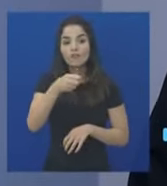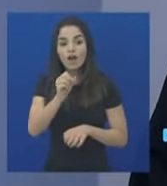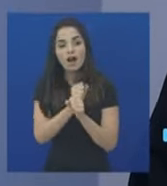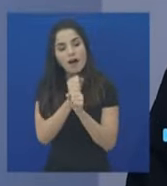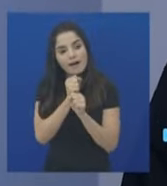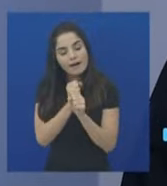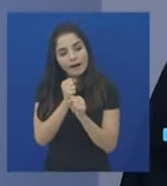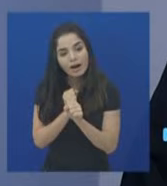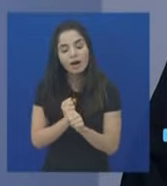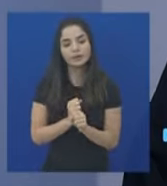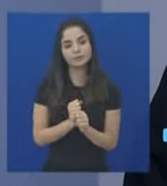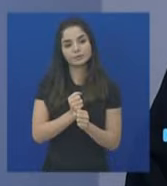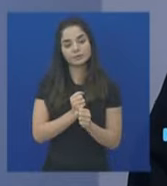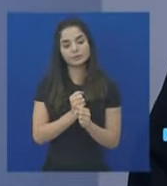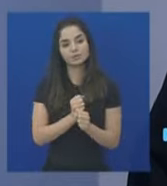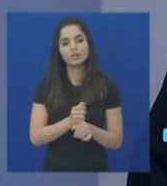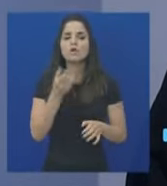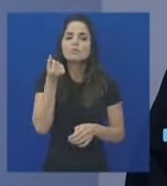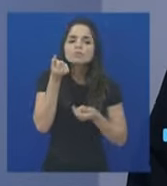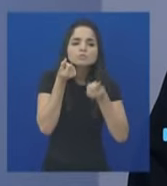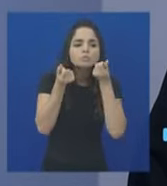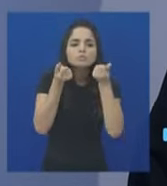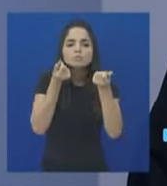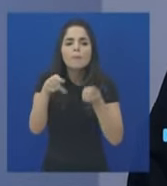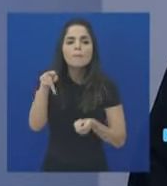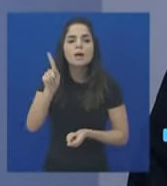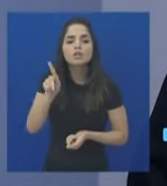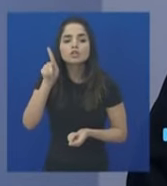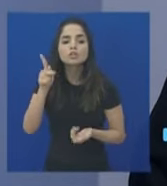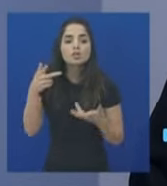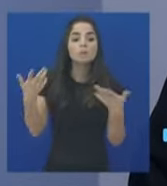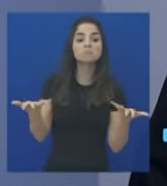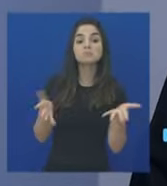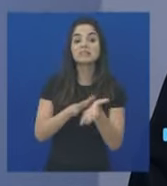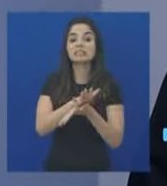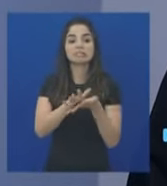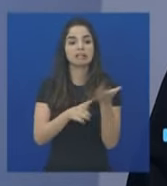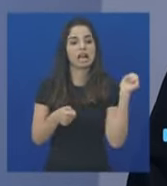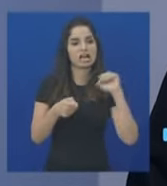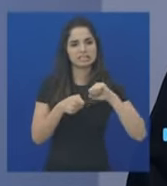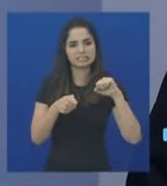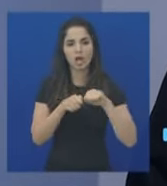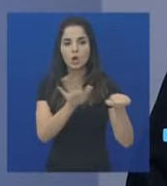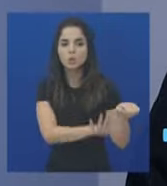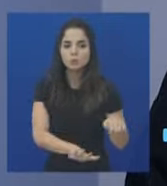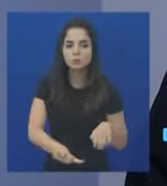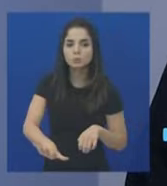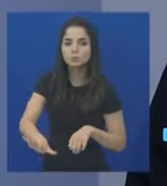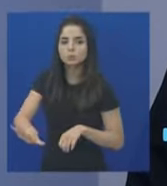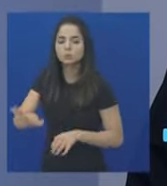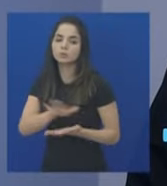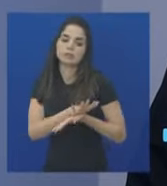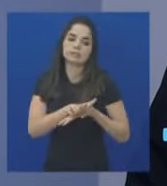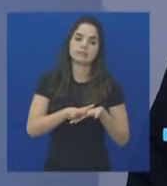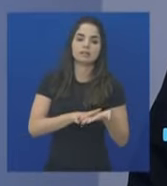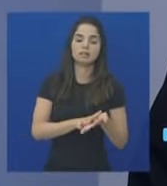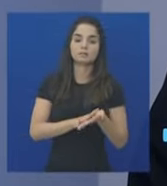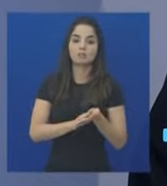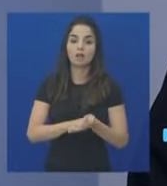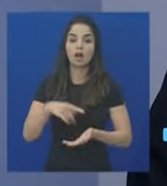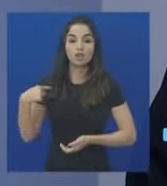quando tivemos muito dinheiro dos royalties, não se fez um centímetro de saneamento básico na cidade de Cabo Frio. Nós vamos